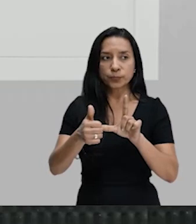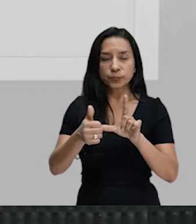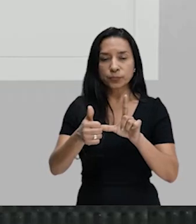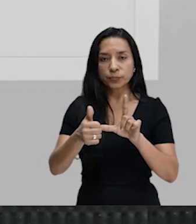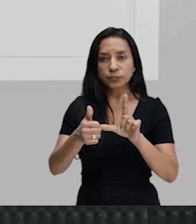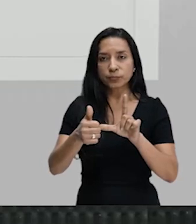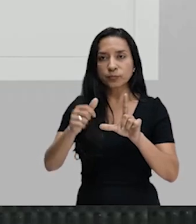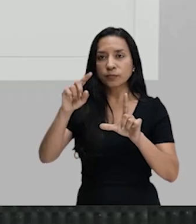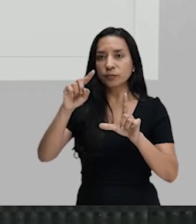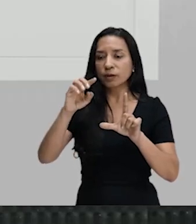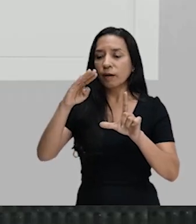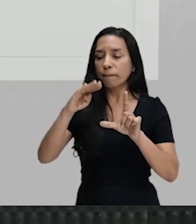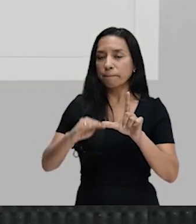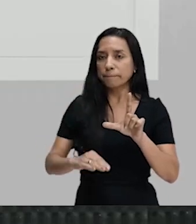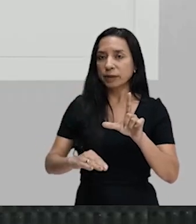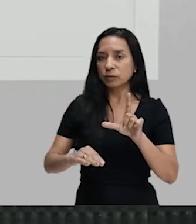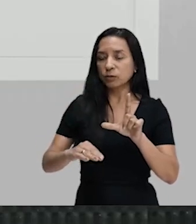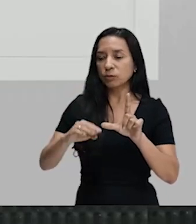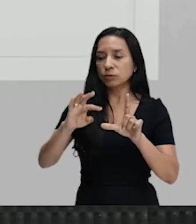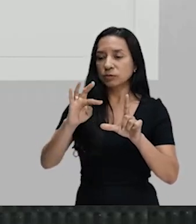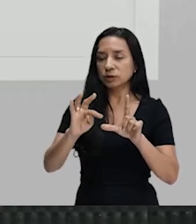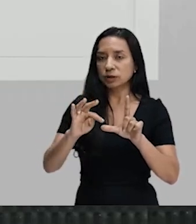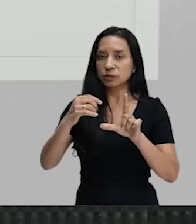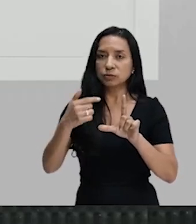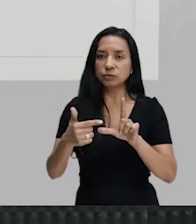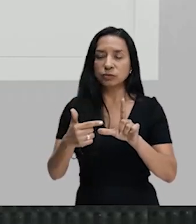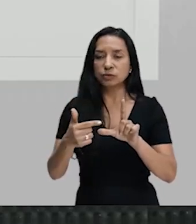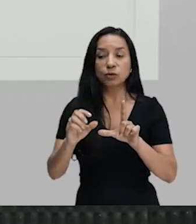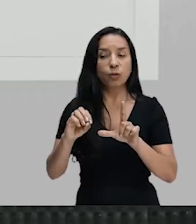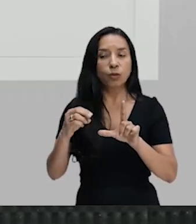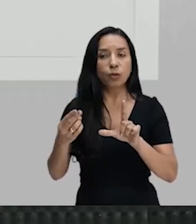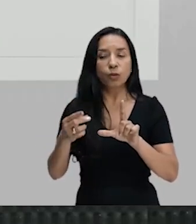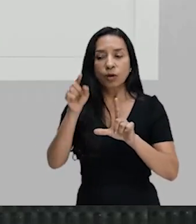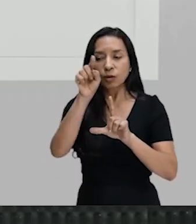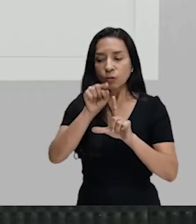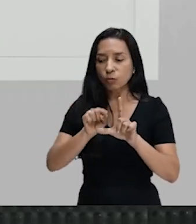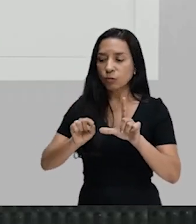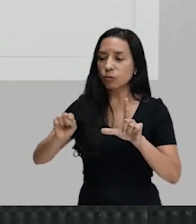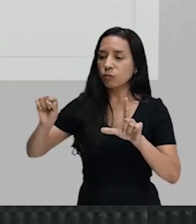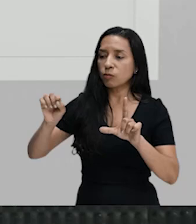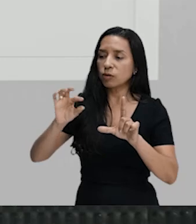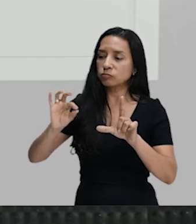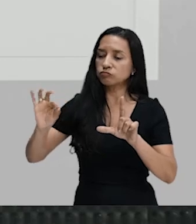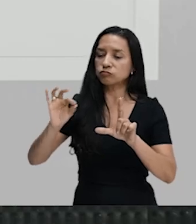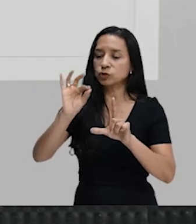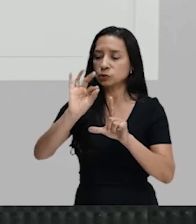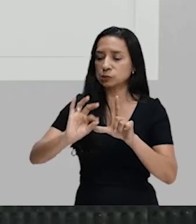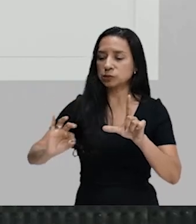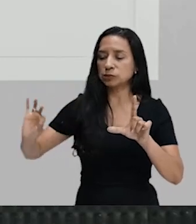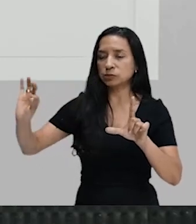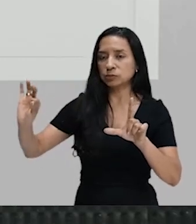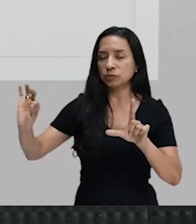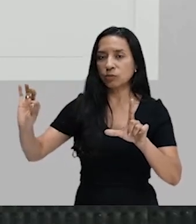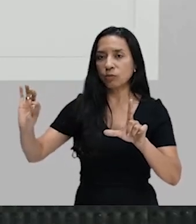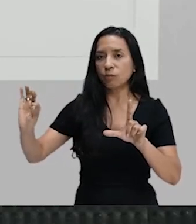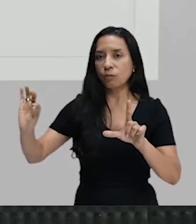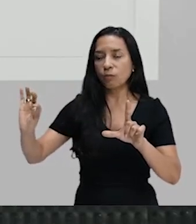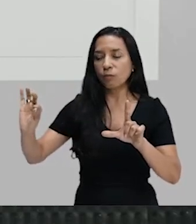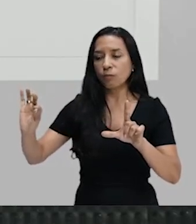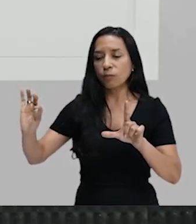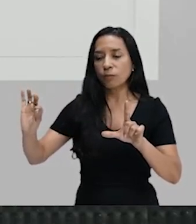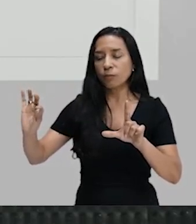ela é menor do que a temperatura 2. Ou seja, aquela curva que está mais distante, né, a curva que está mais